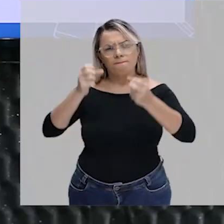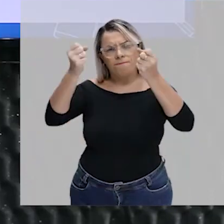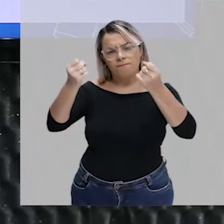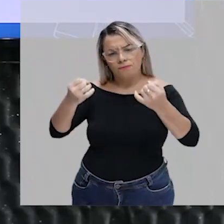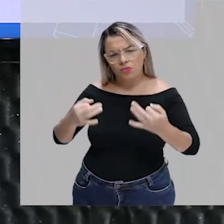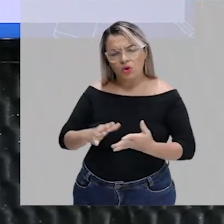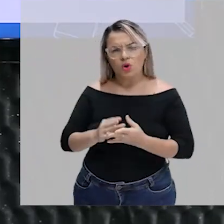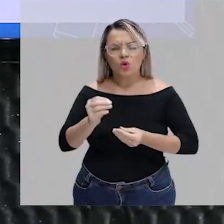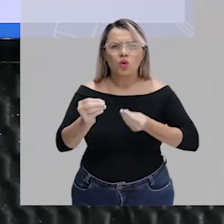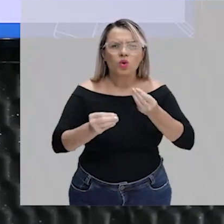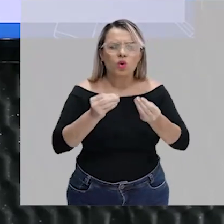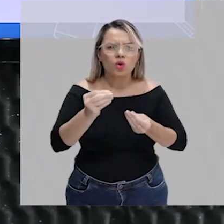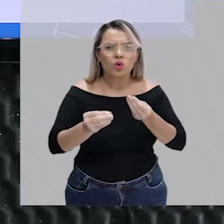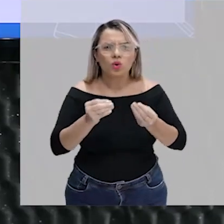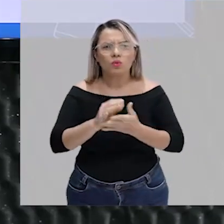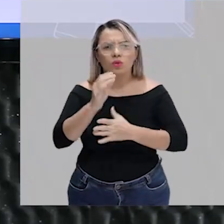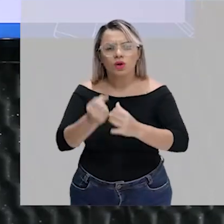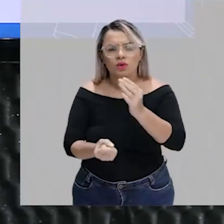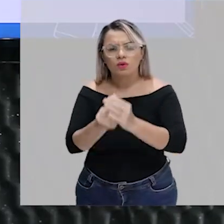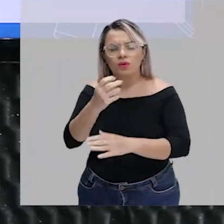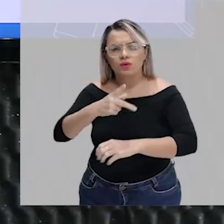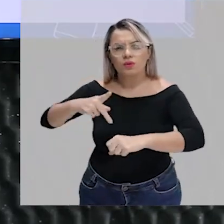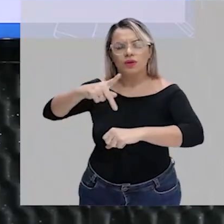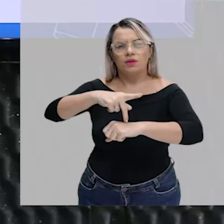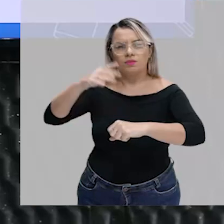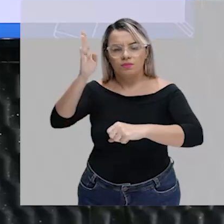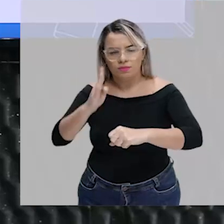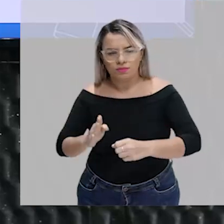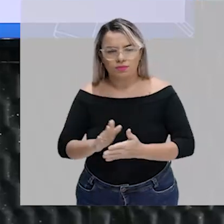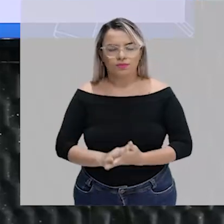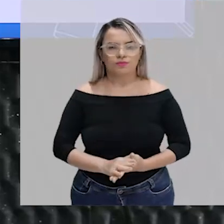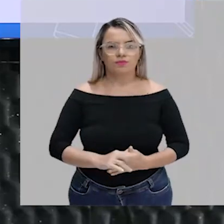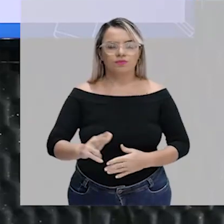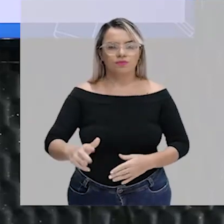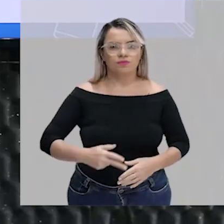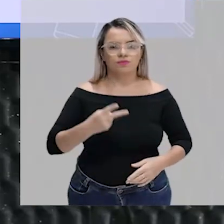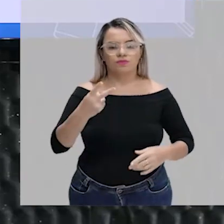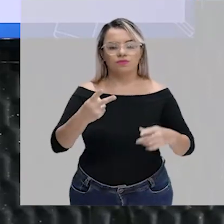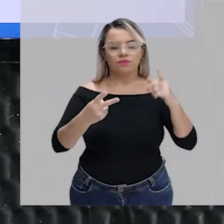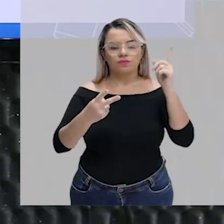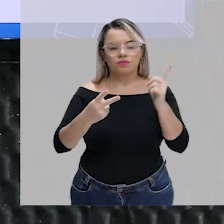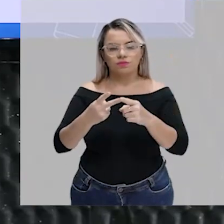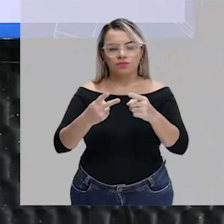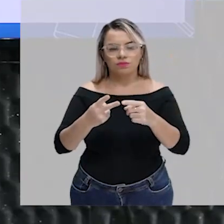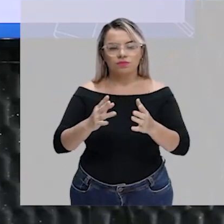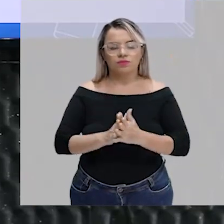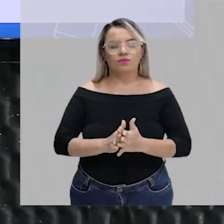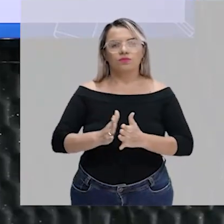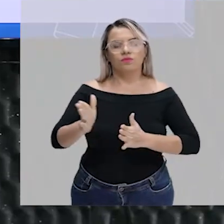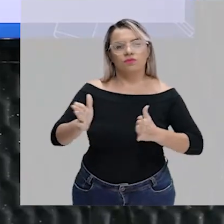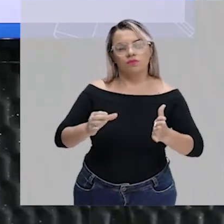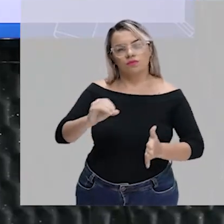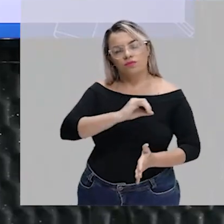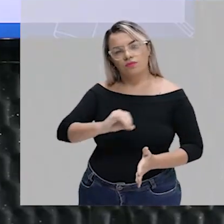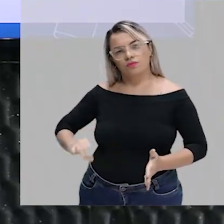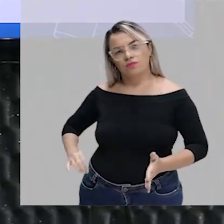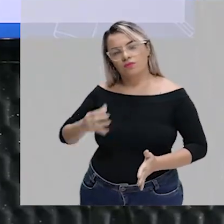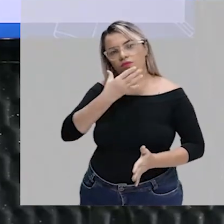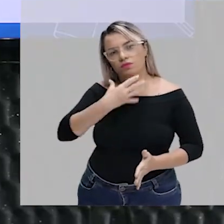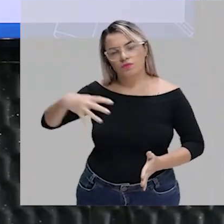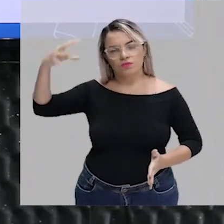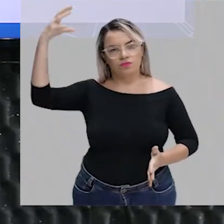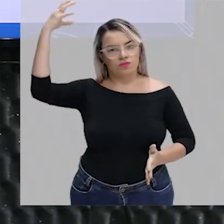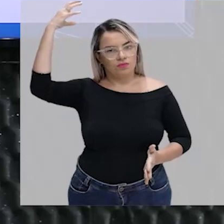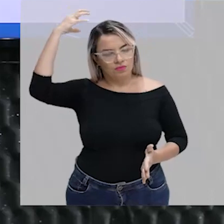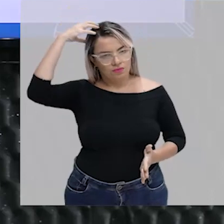a maneira como se deu a formação do Estado brasileiro. No segundo tópico, a gente vai falar do período imperial no Brasil, na época que o Brasil era